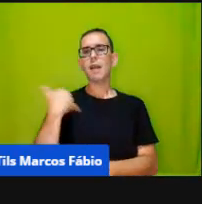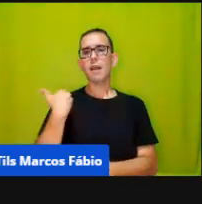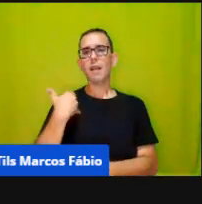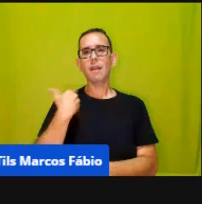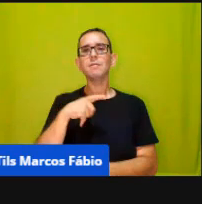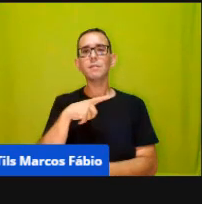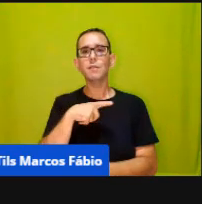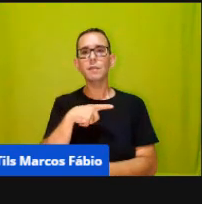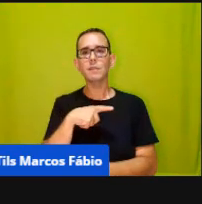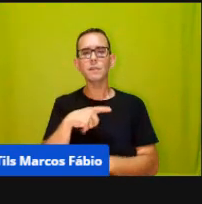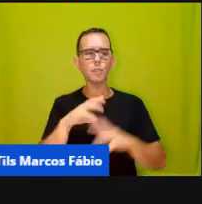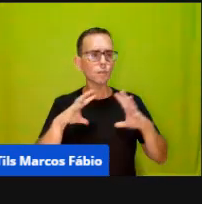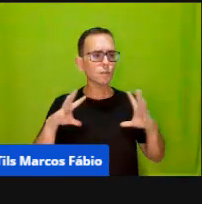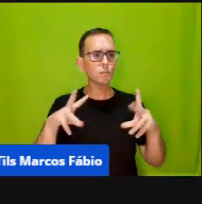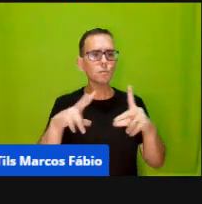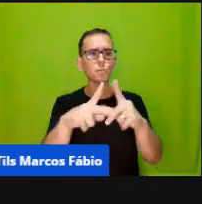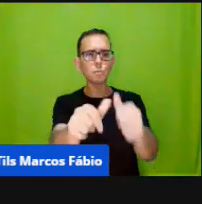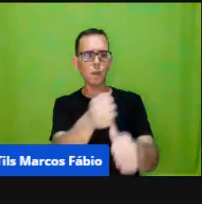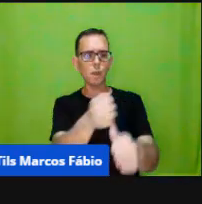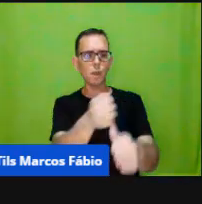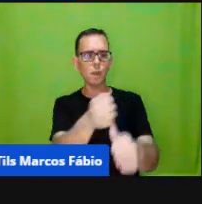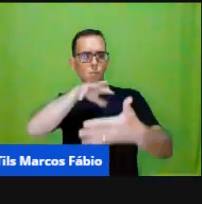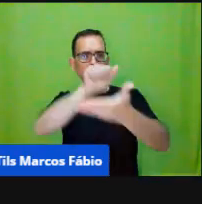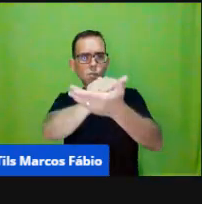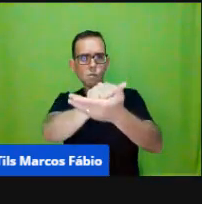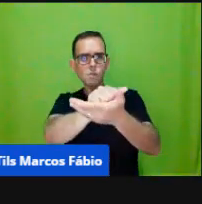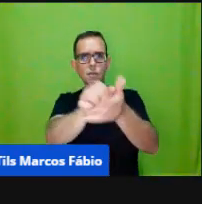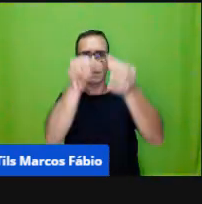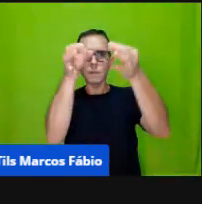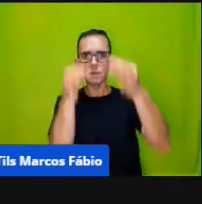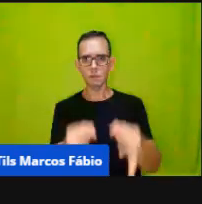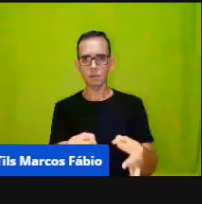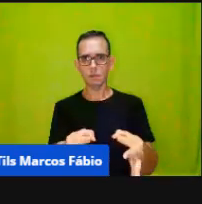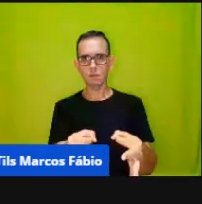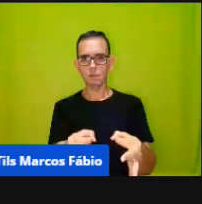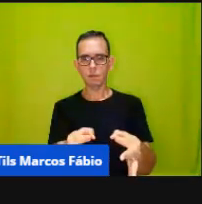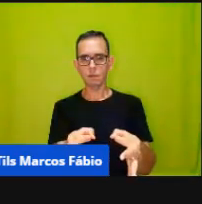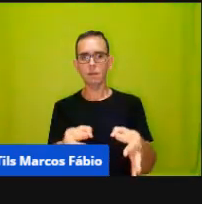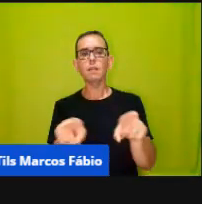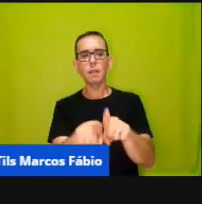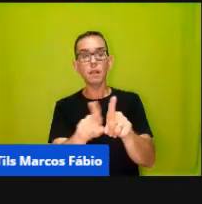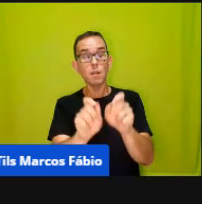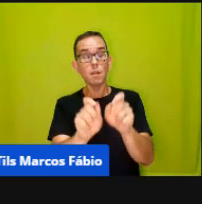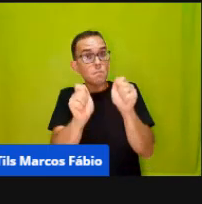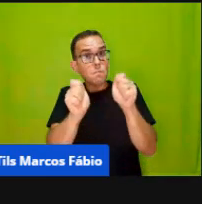Então, todos os alunos matriculados, regularmente matriculados, poderiam